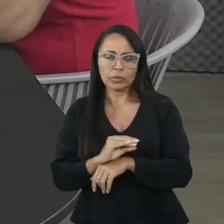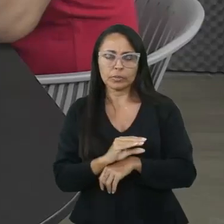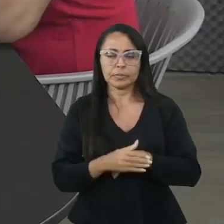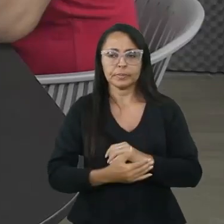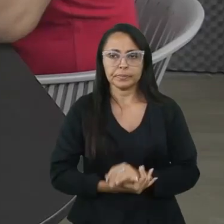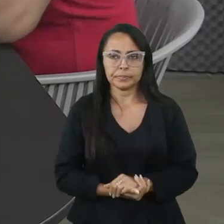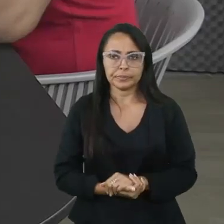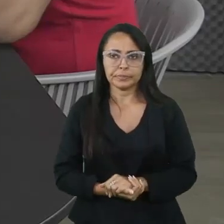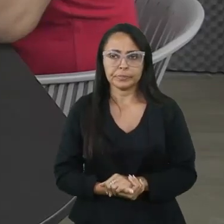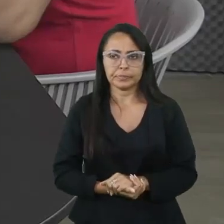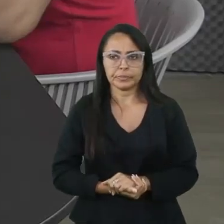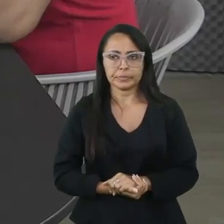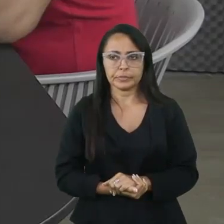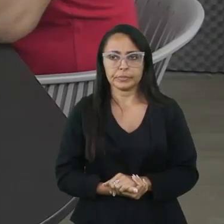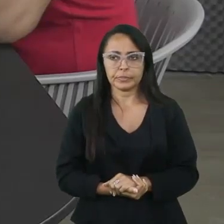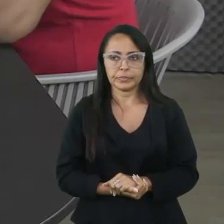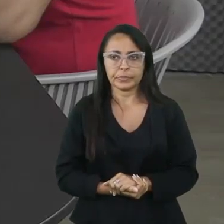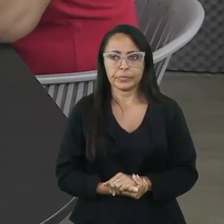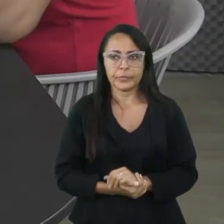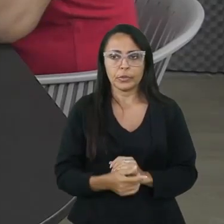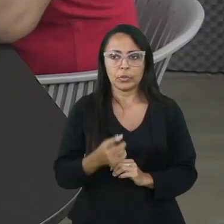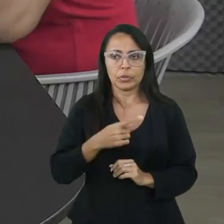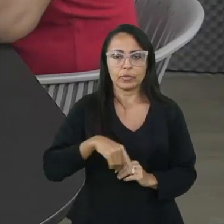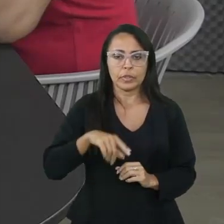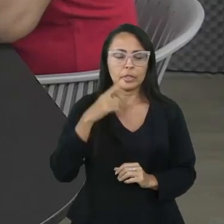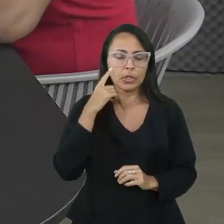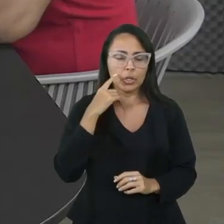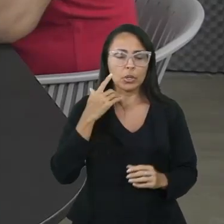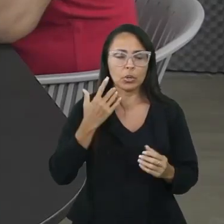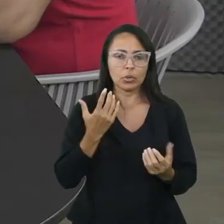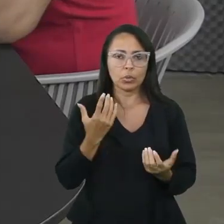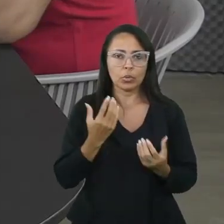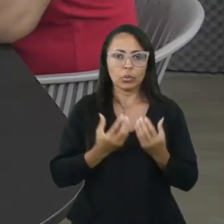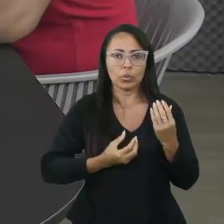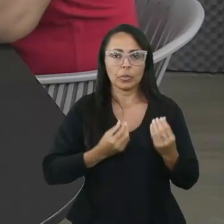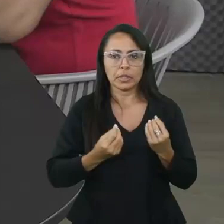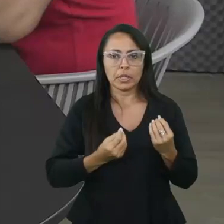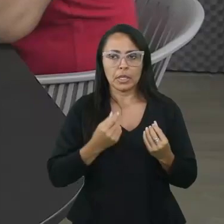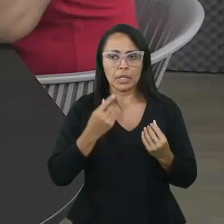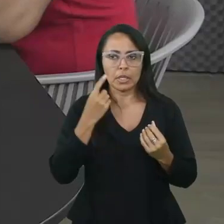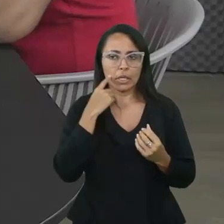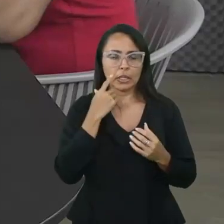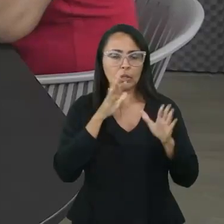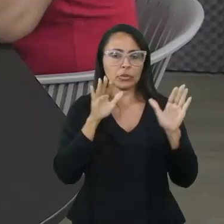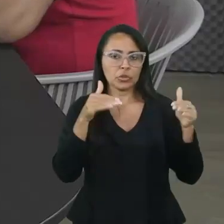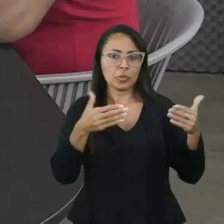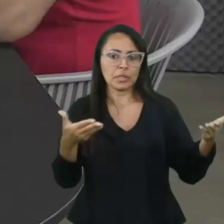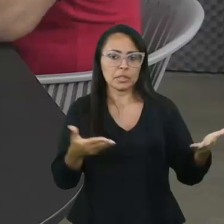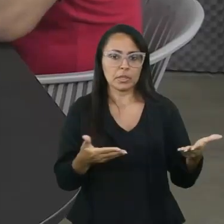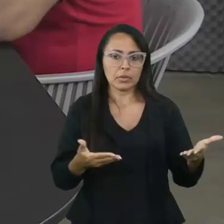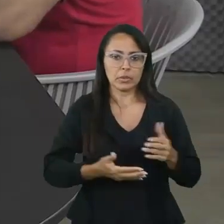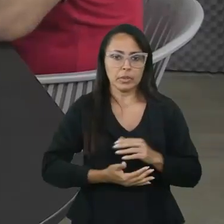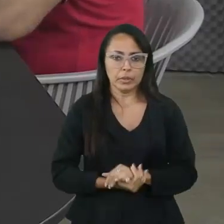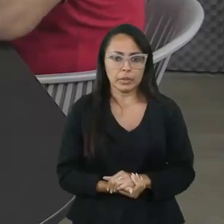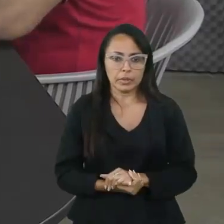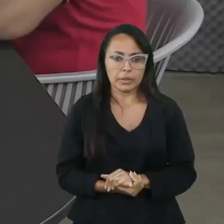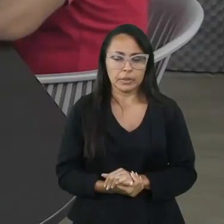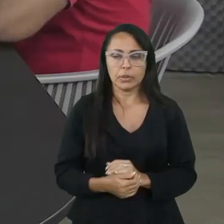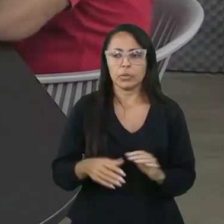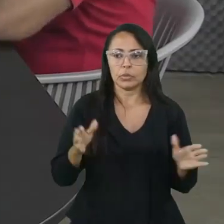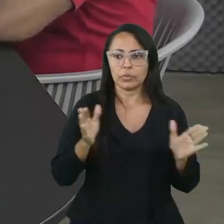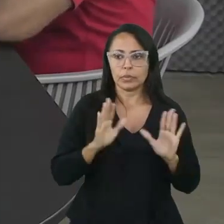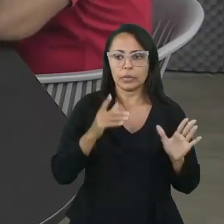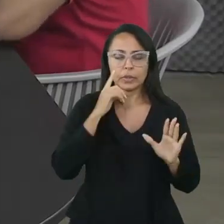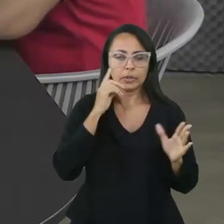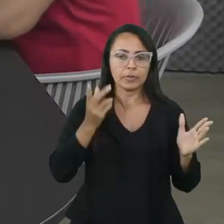dentro da nossa comunidade, para você ver como está a situação assim, em relação à variabilidade de espécies agora. Não, então não é suficiente tu fazer o